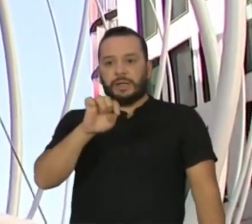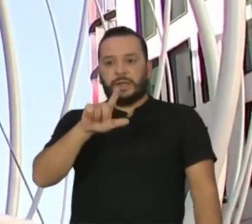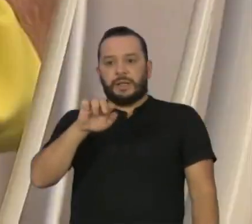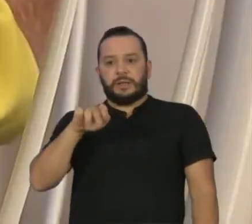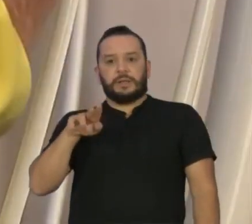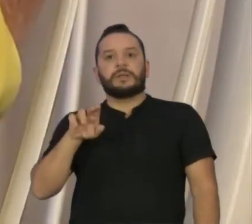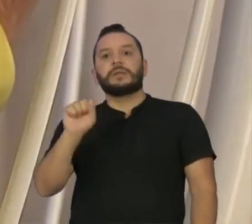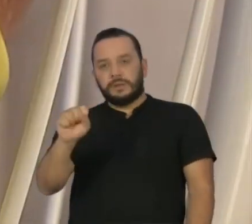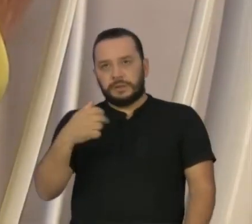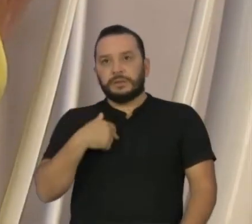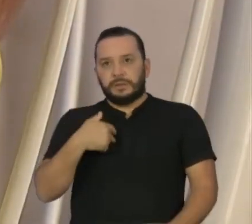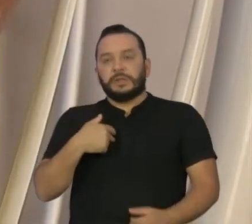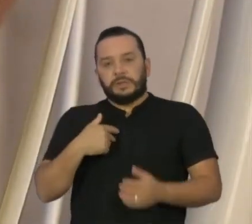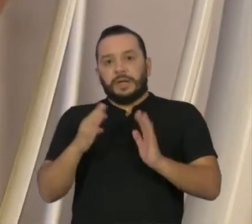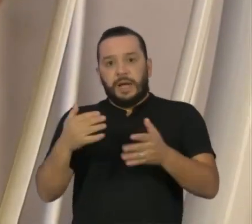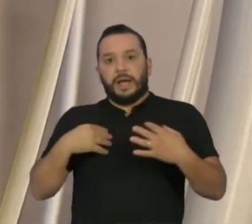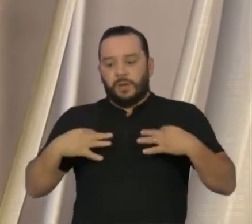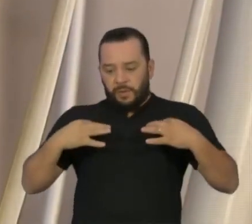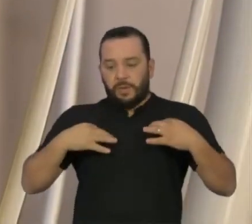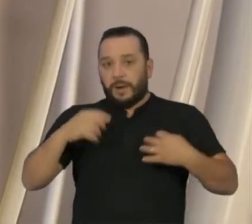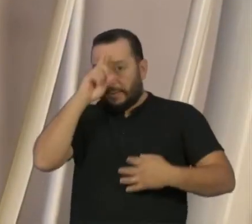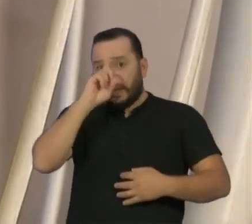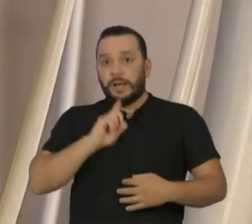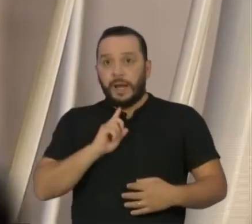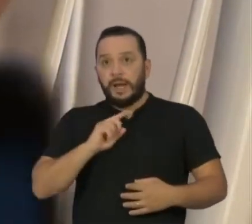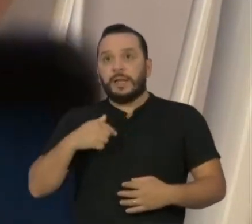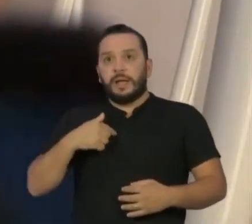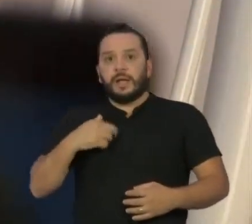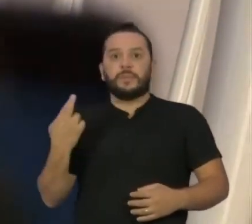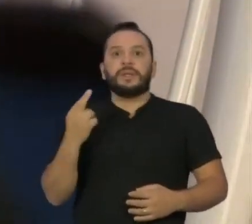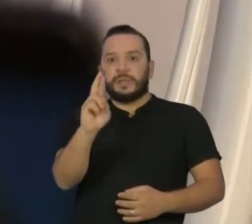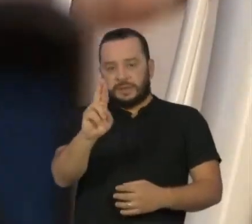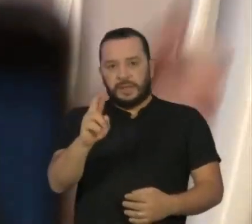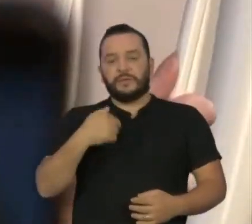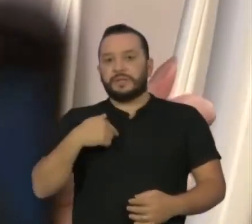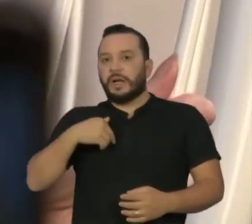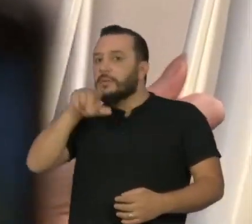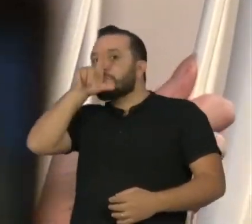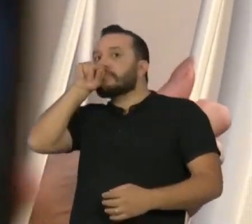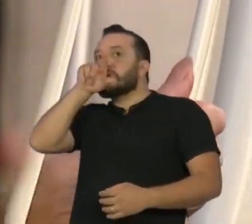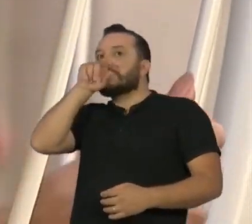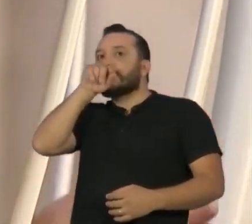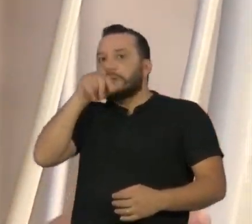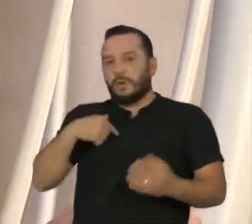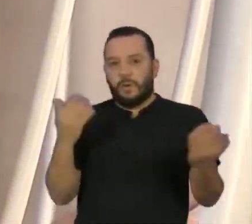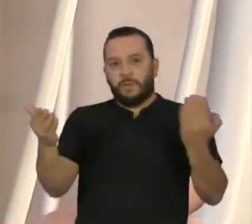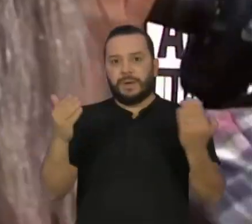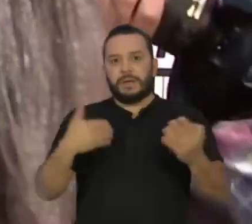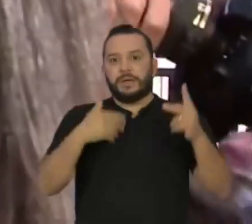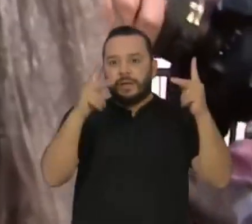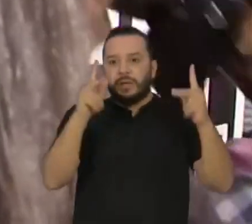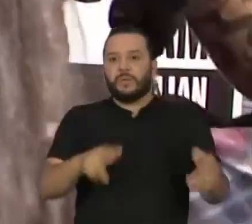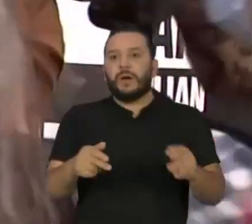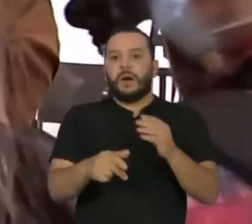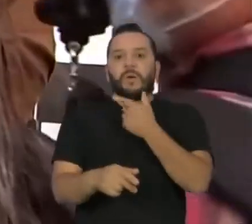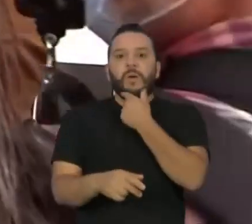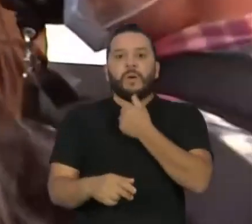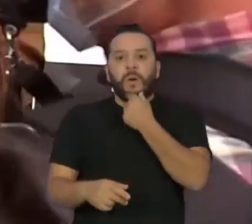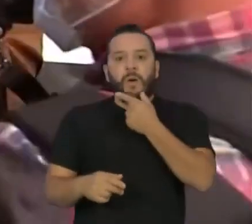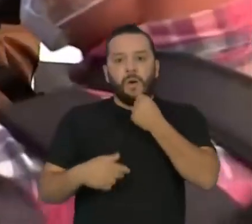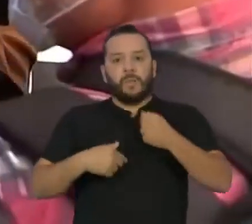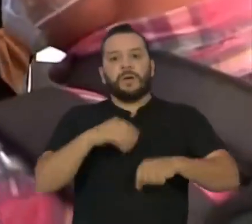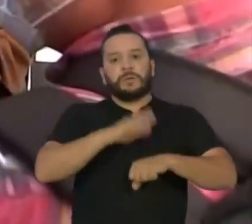Estados Unidos. Vestida de amarelo brilhante, ela disse que representava um canário enjaulado, se comparando à prisão de Assange, acusado